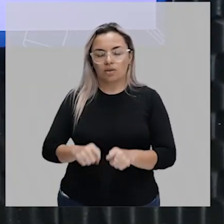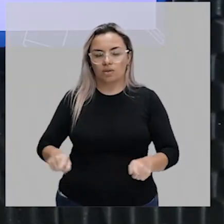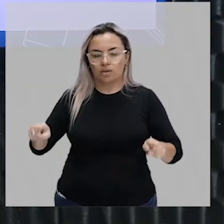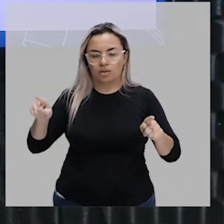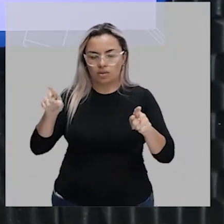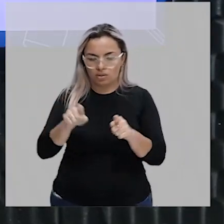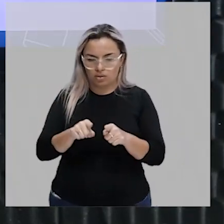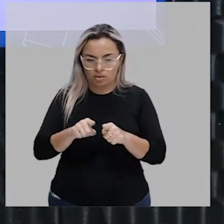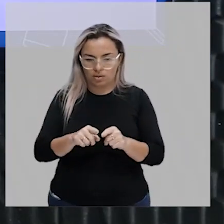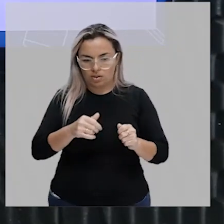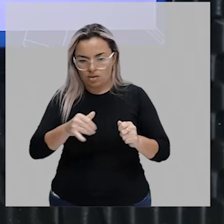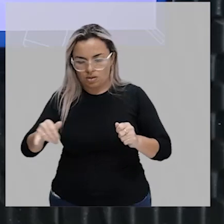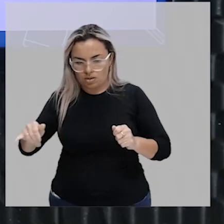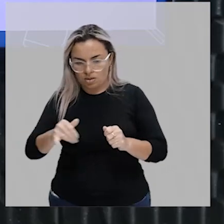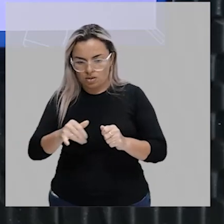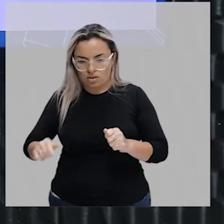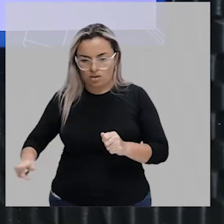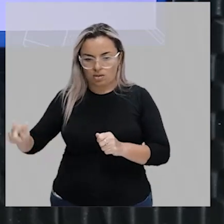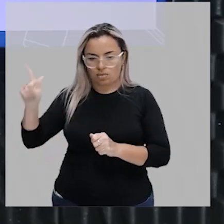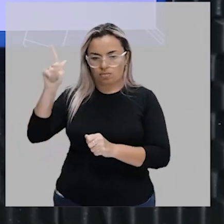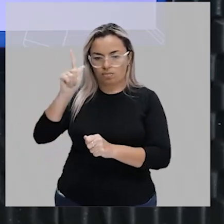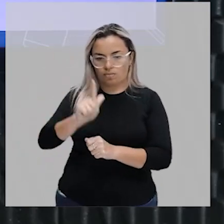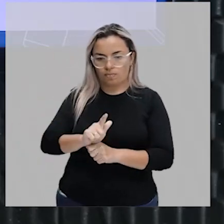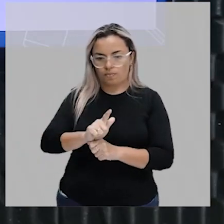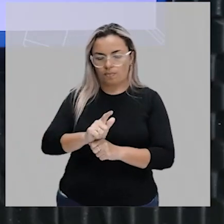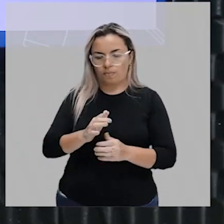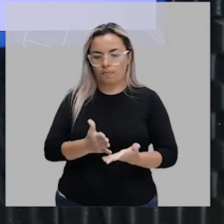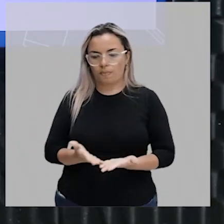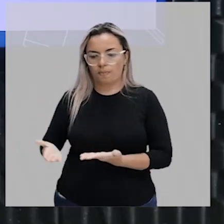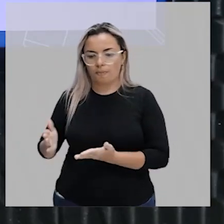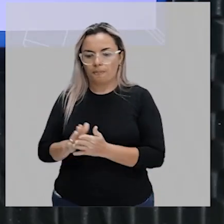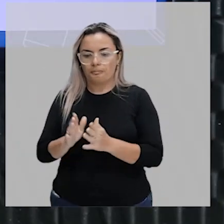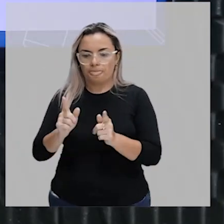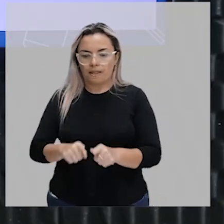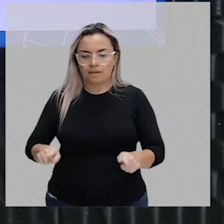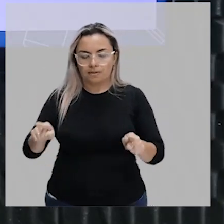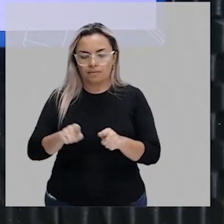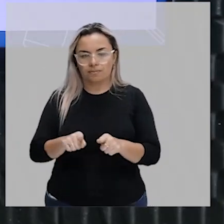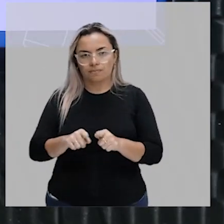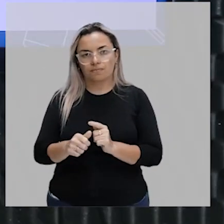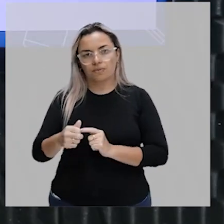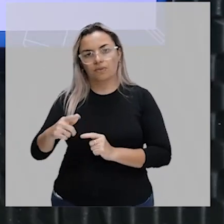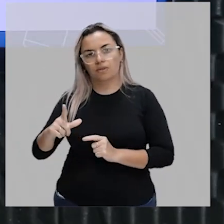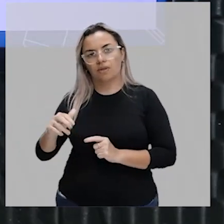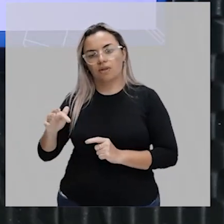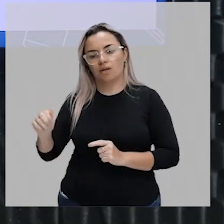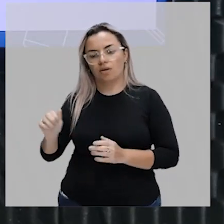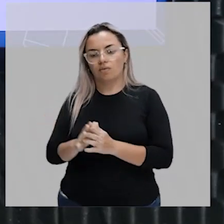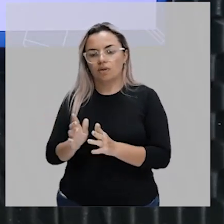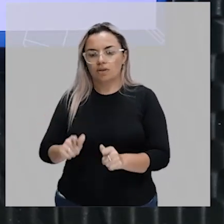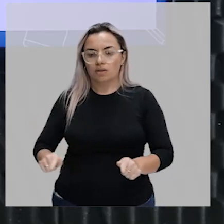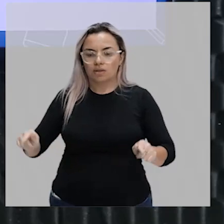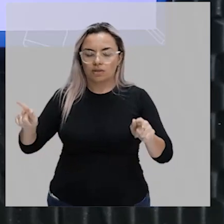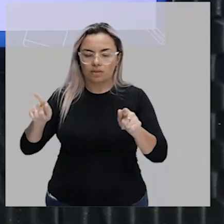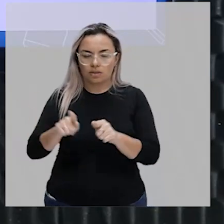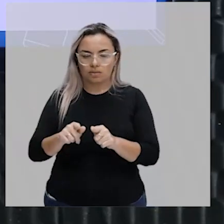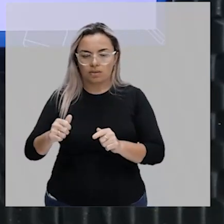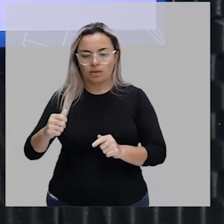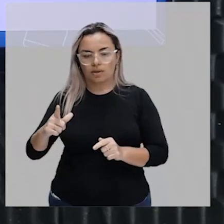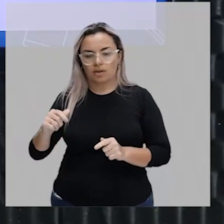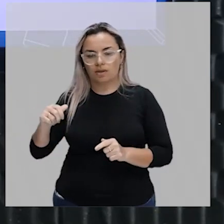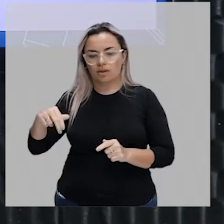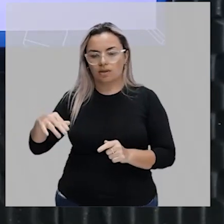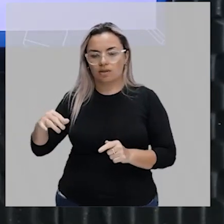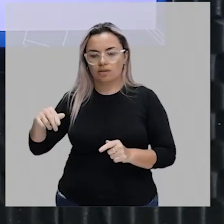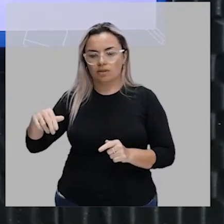glicina, tá? Os aminoácidos alfa e beta-alanina, são 2 tipos diferentes, tá?